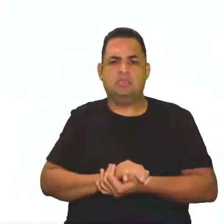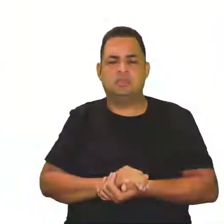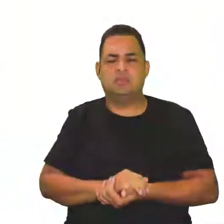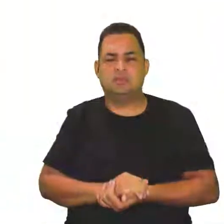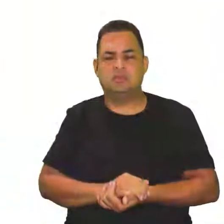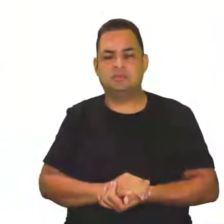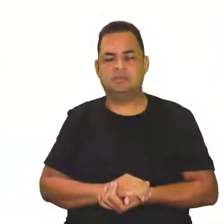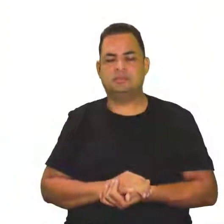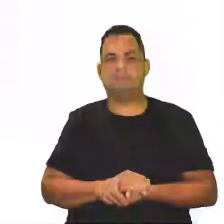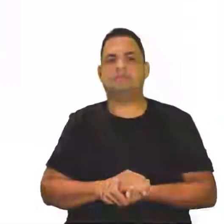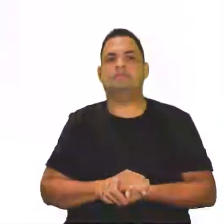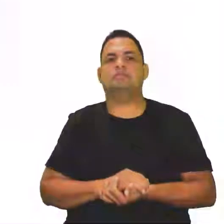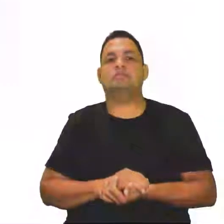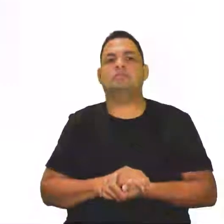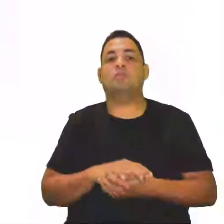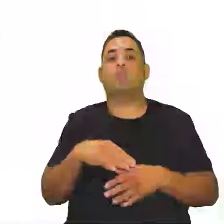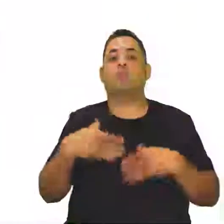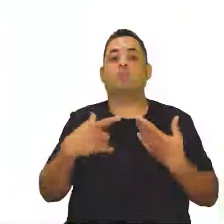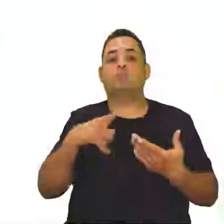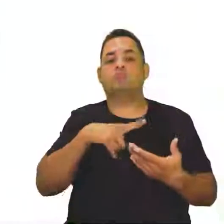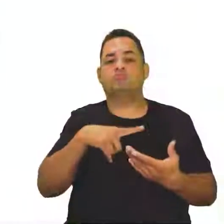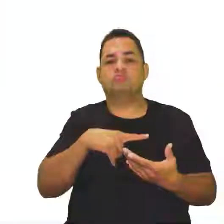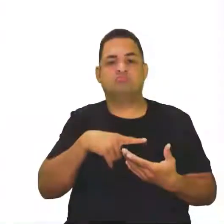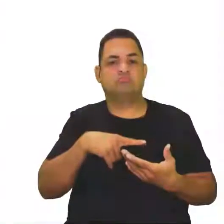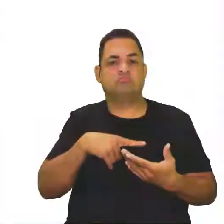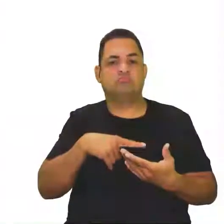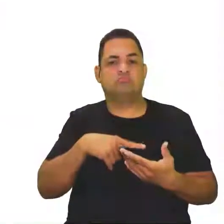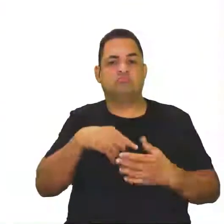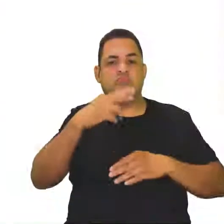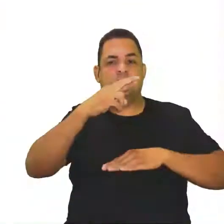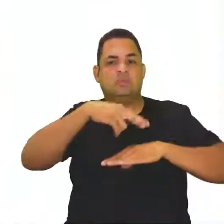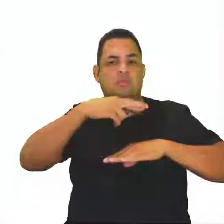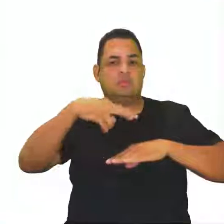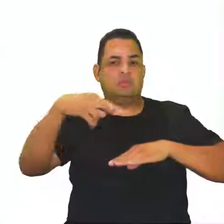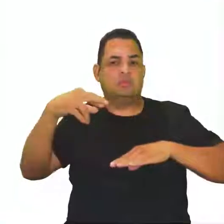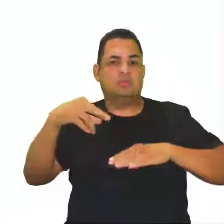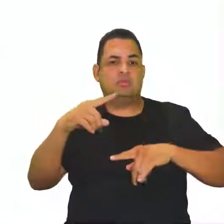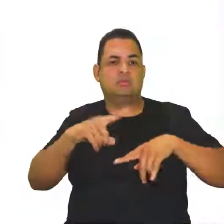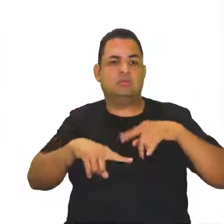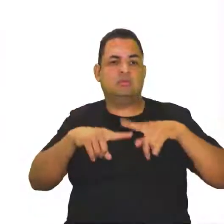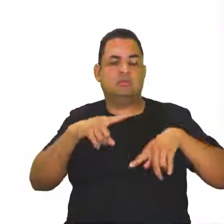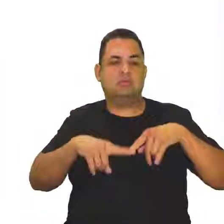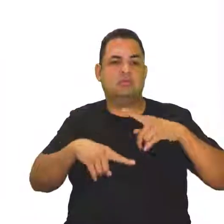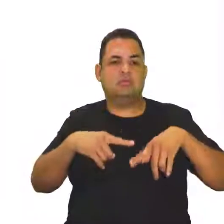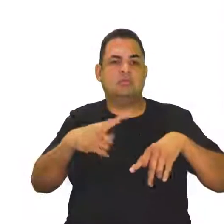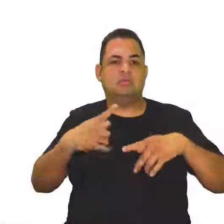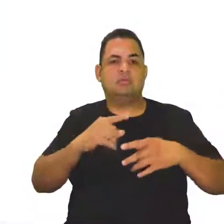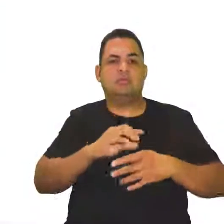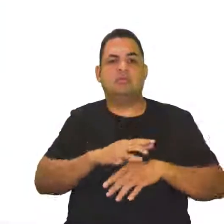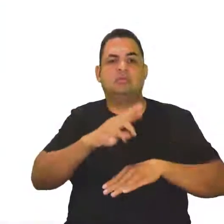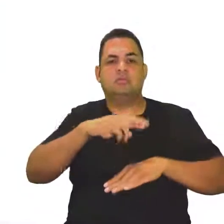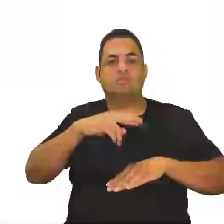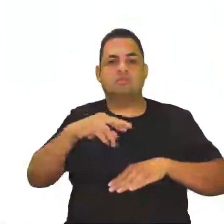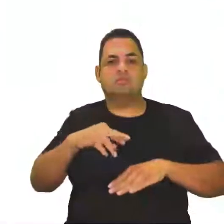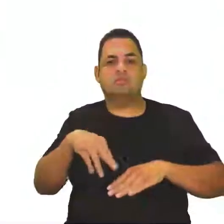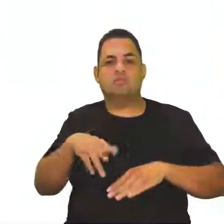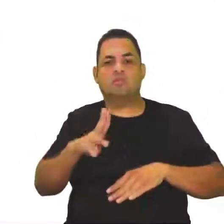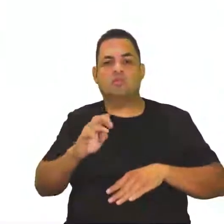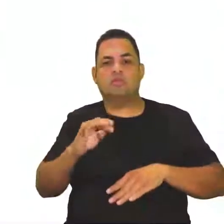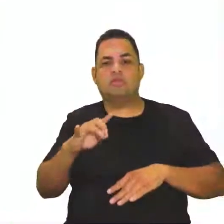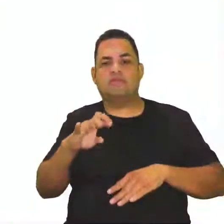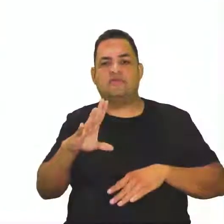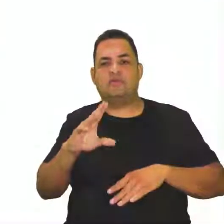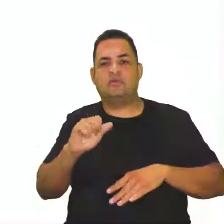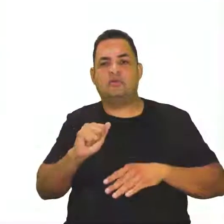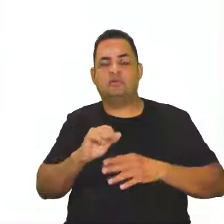potencial. Devido à existência de radiações de materiais radioativos, radiações ultravioleta,